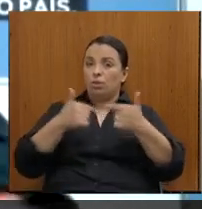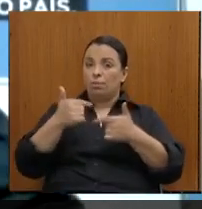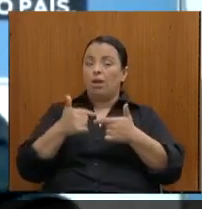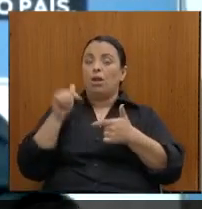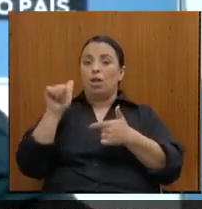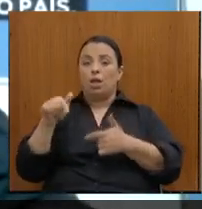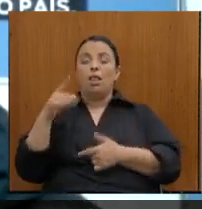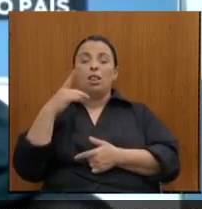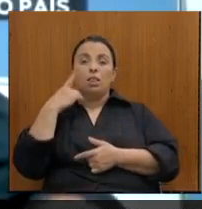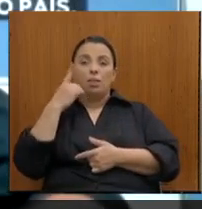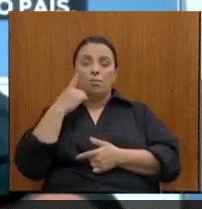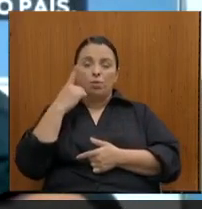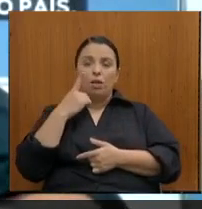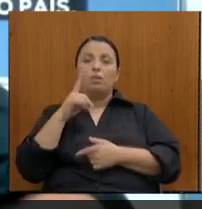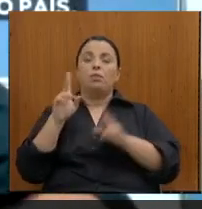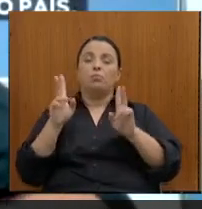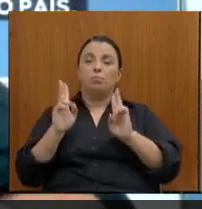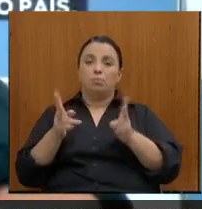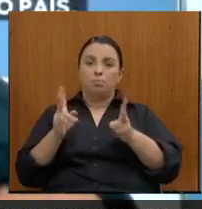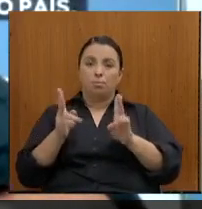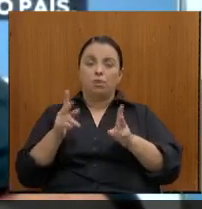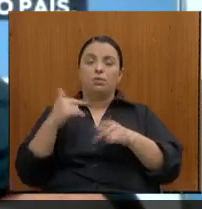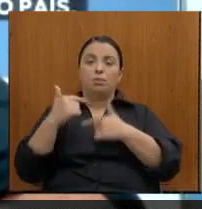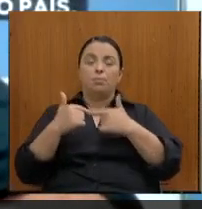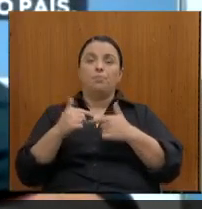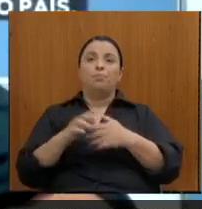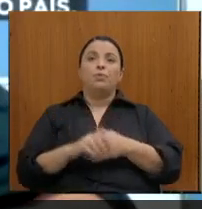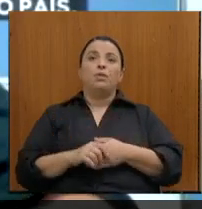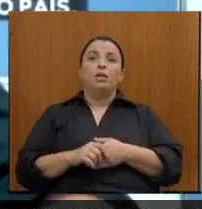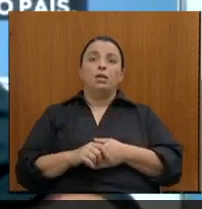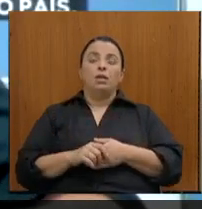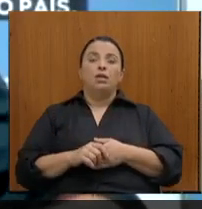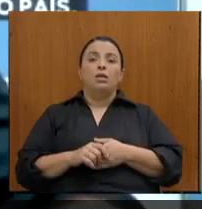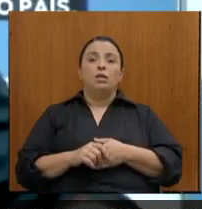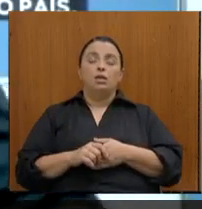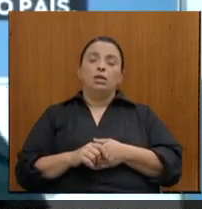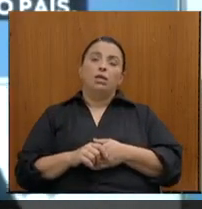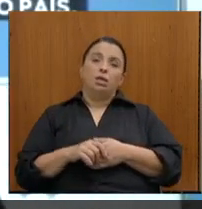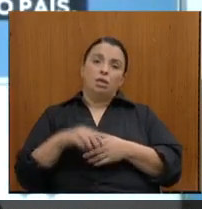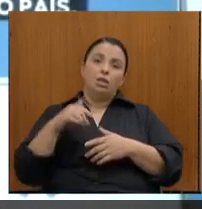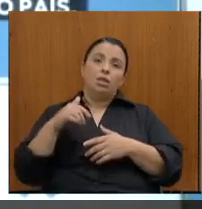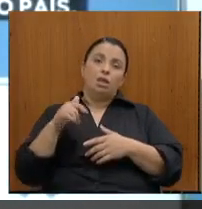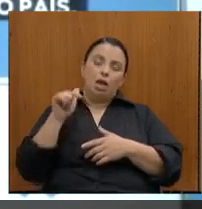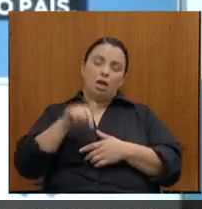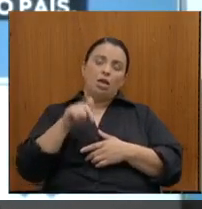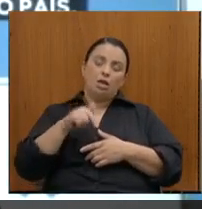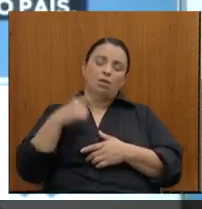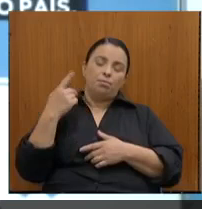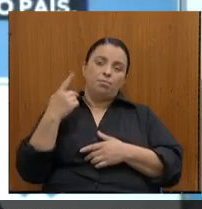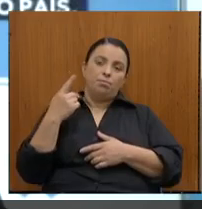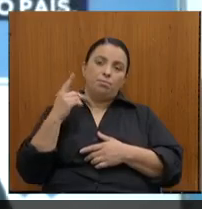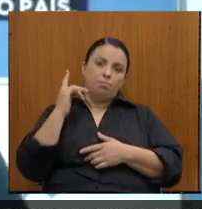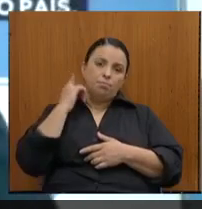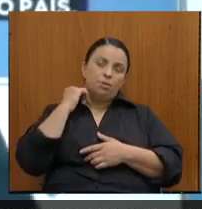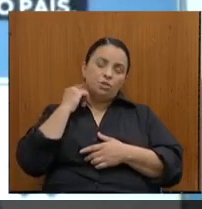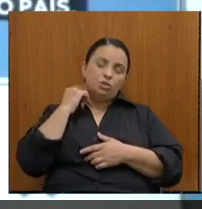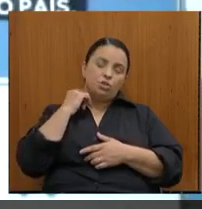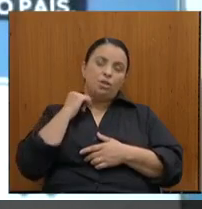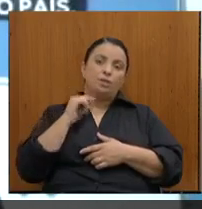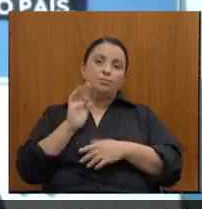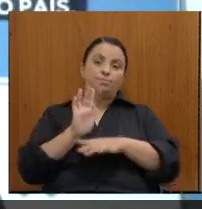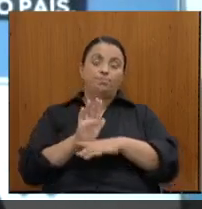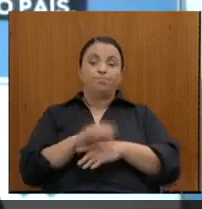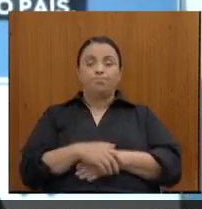também dileto amigo que também como o pai vem fazendo um grande trabalho pelo nosso estado a